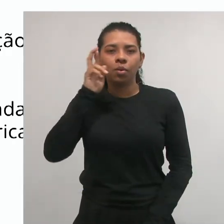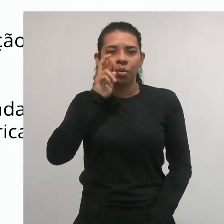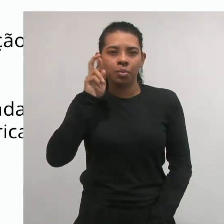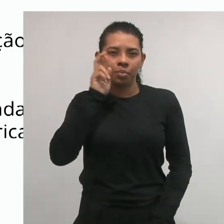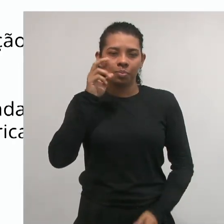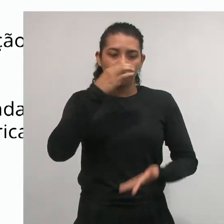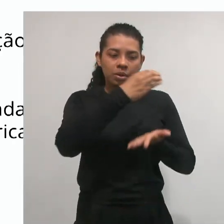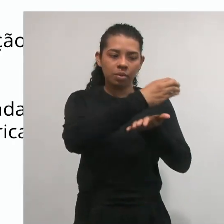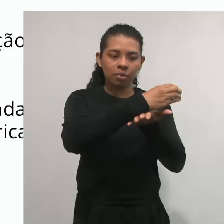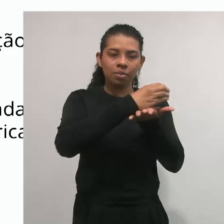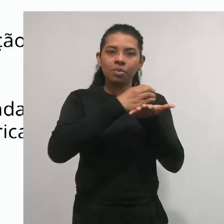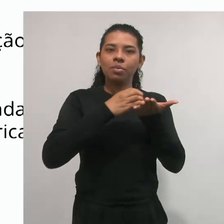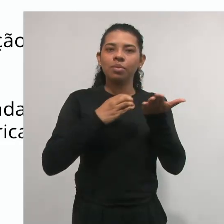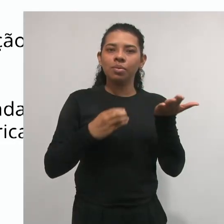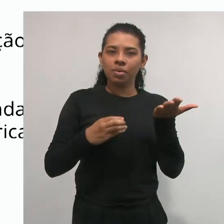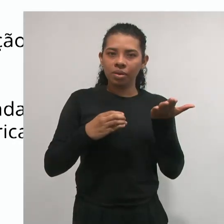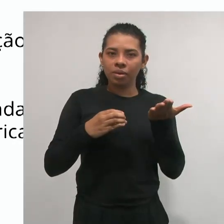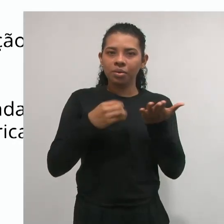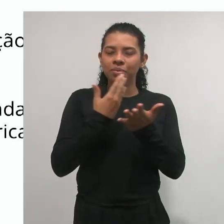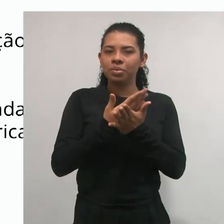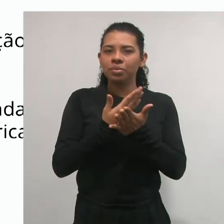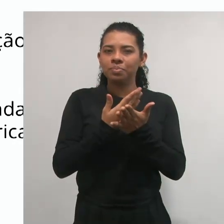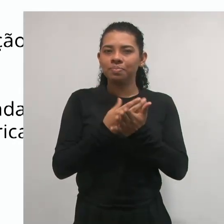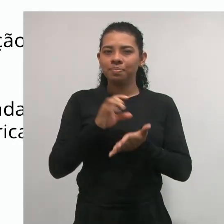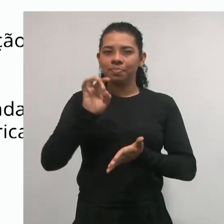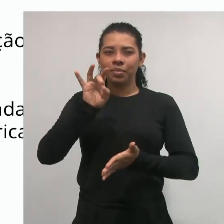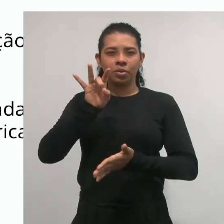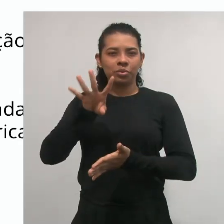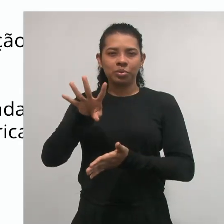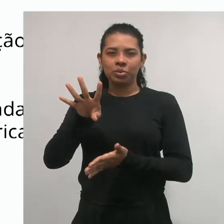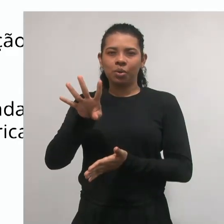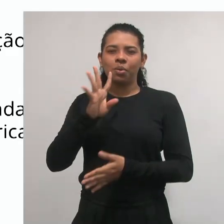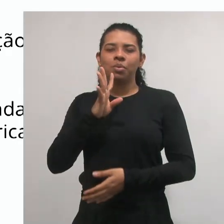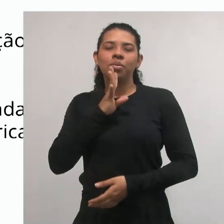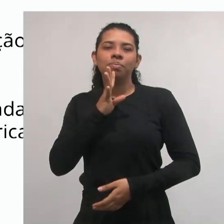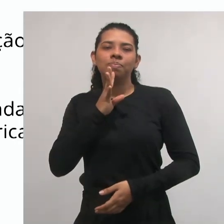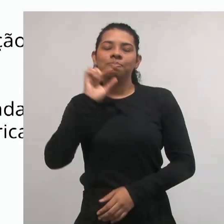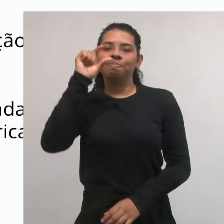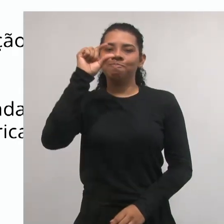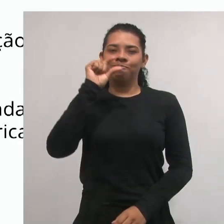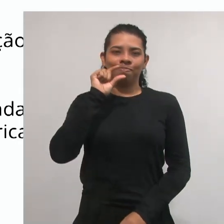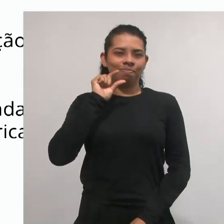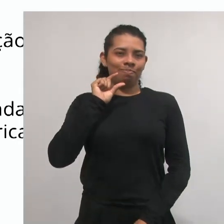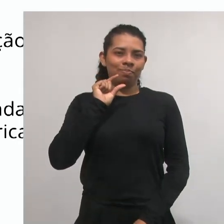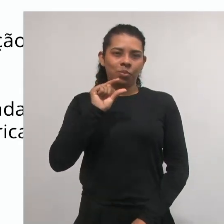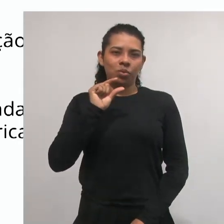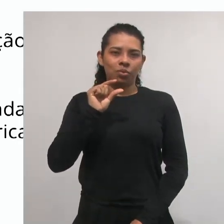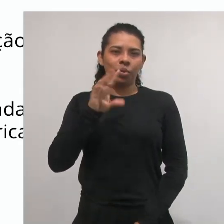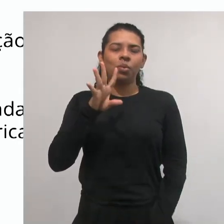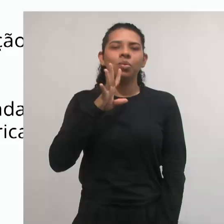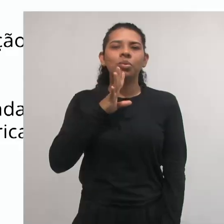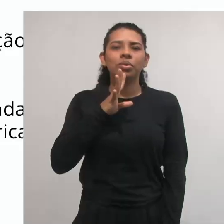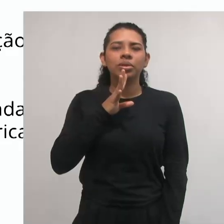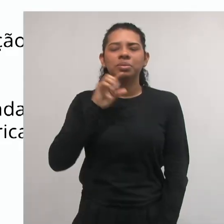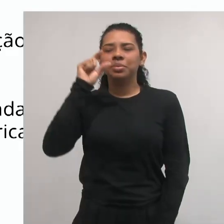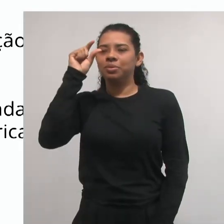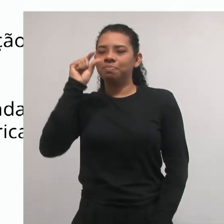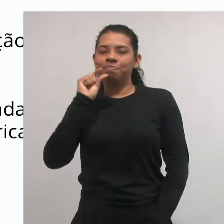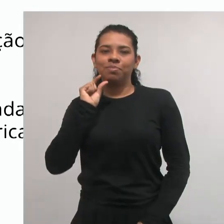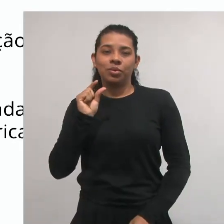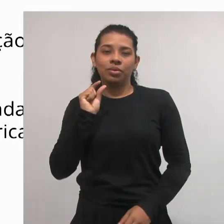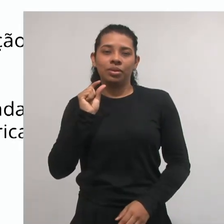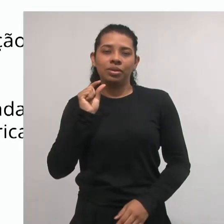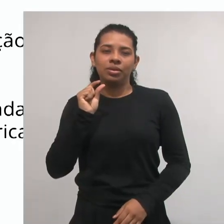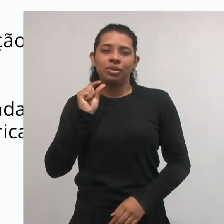currículos tradicionais e conservadores, né? Esses conhecimentos que são trabalhados nesses currículos,